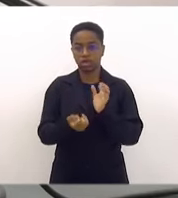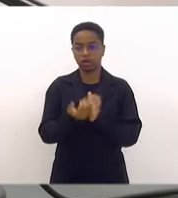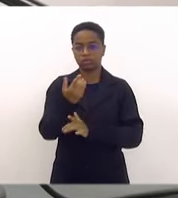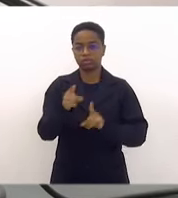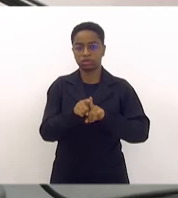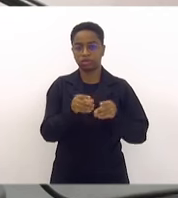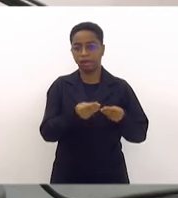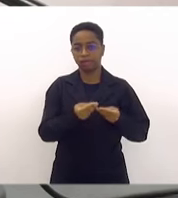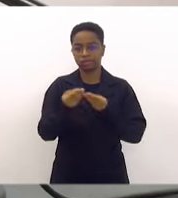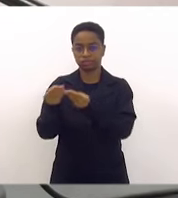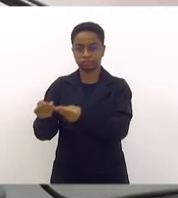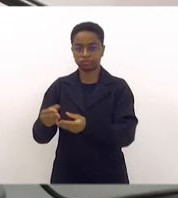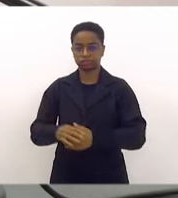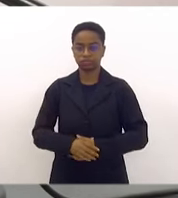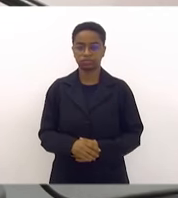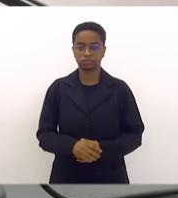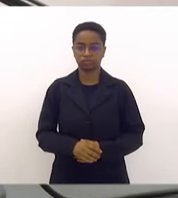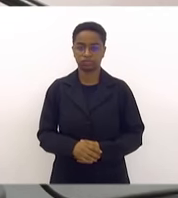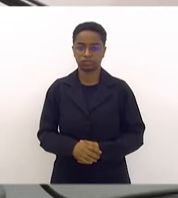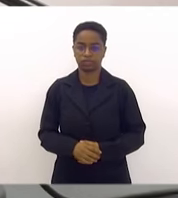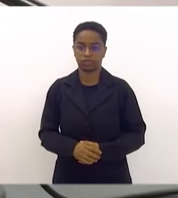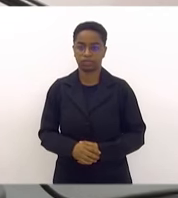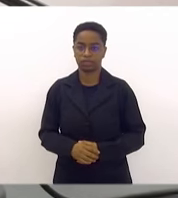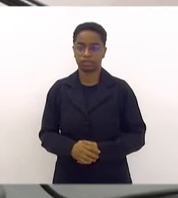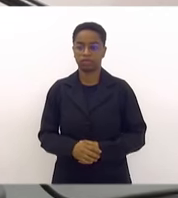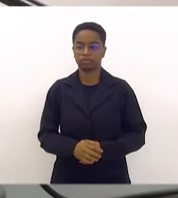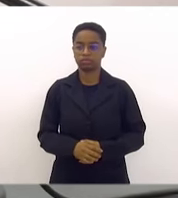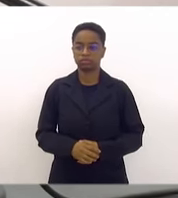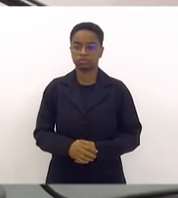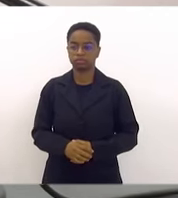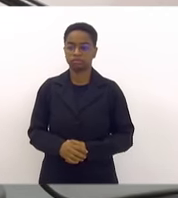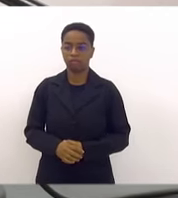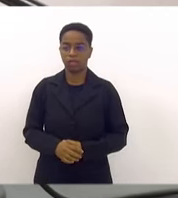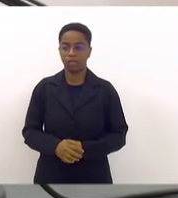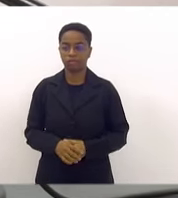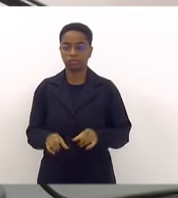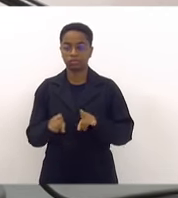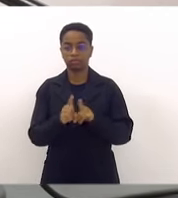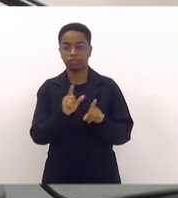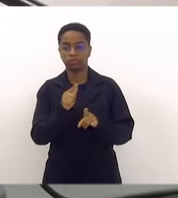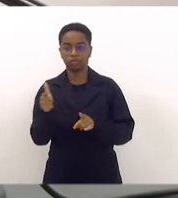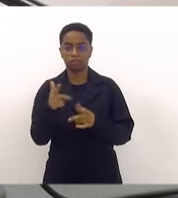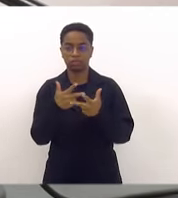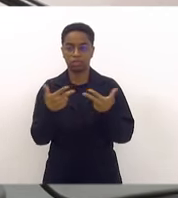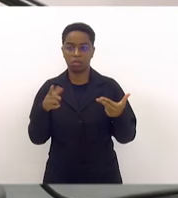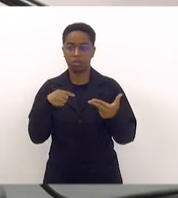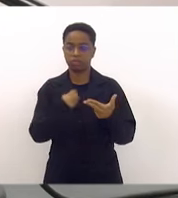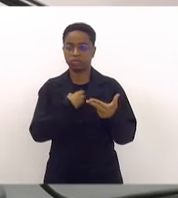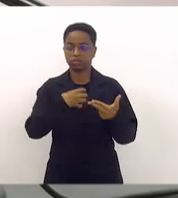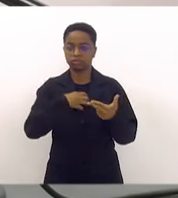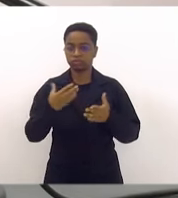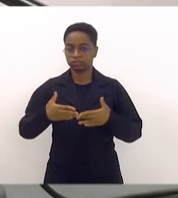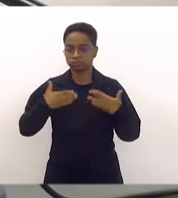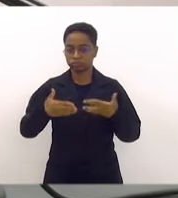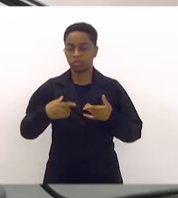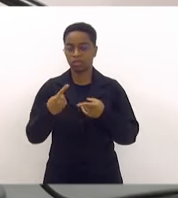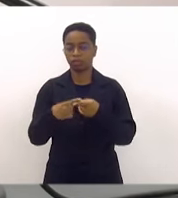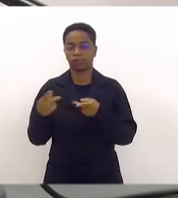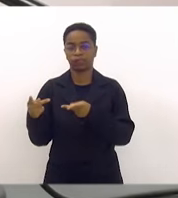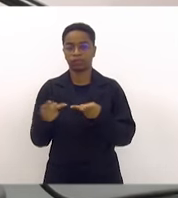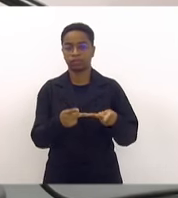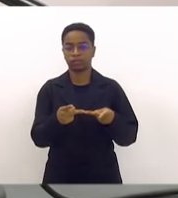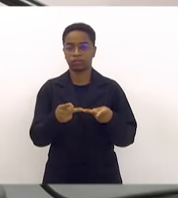a nossa apreciação e uma outra coisa ficamos animados quando visitamos a escola